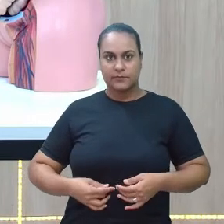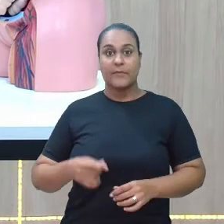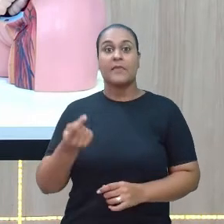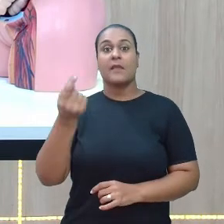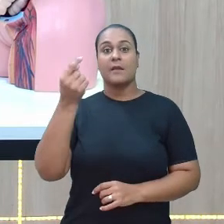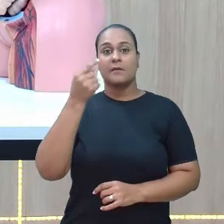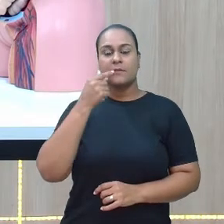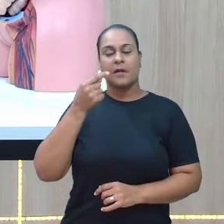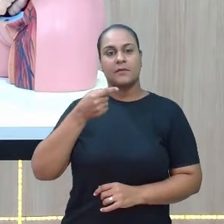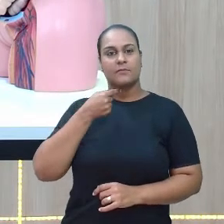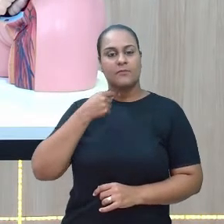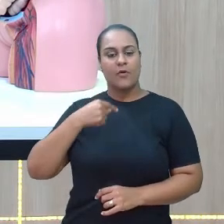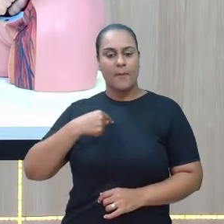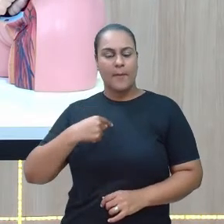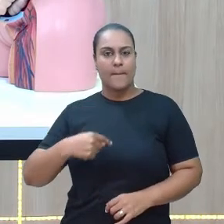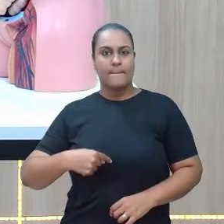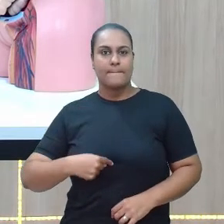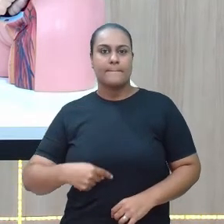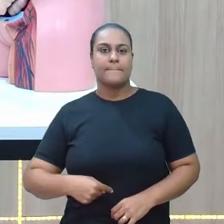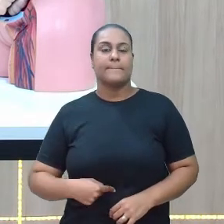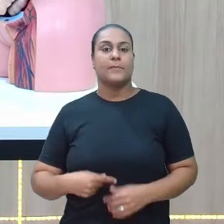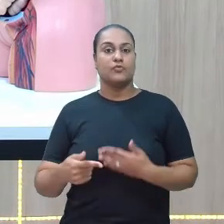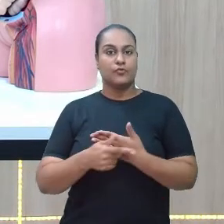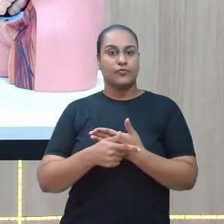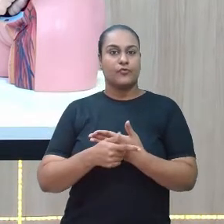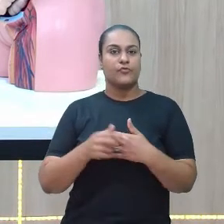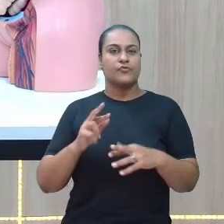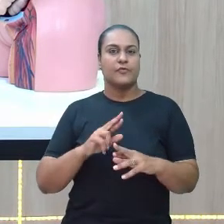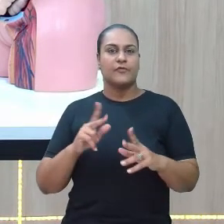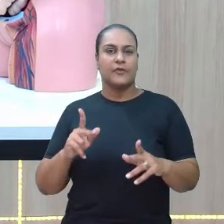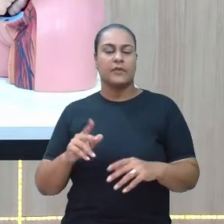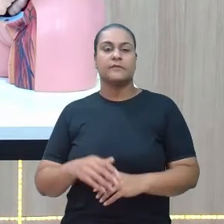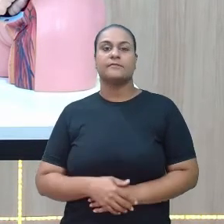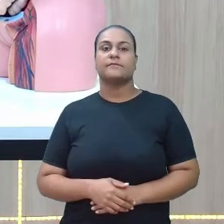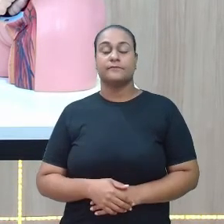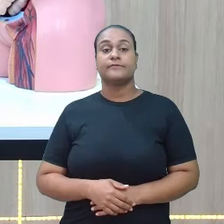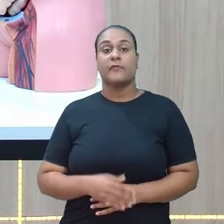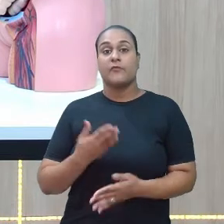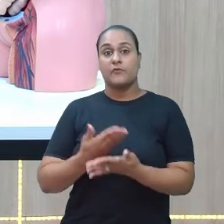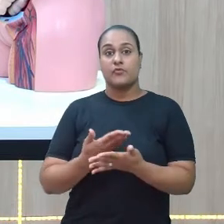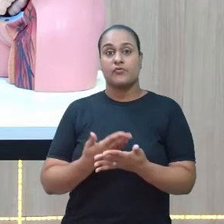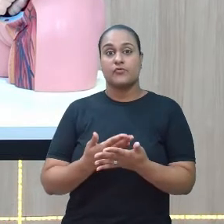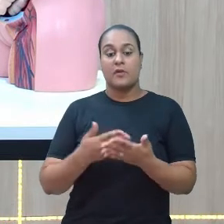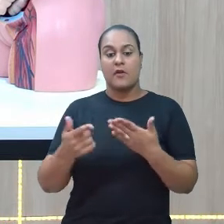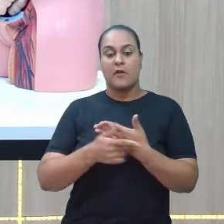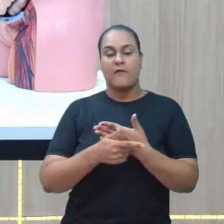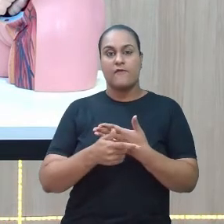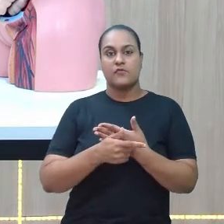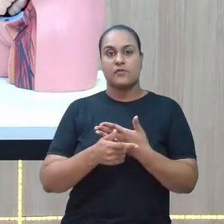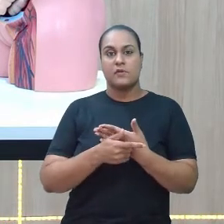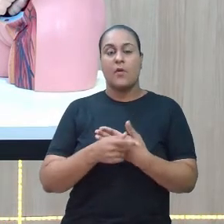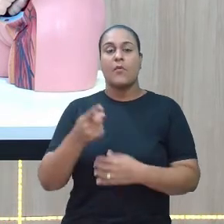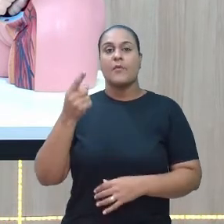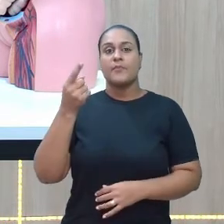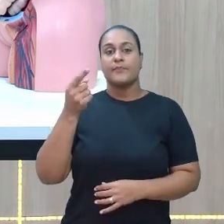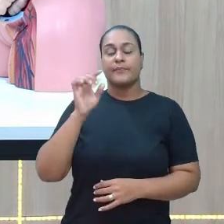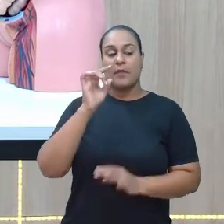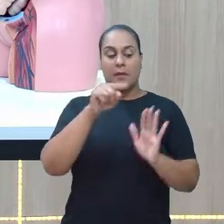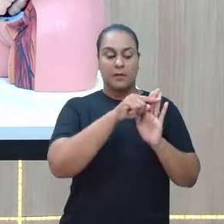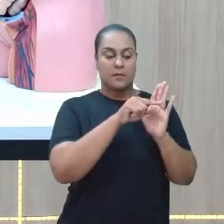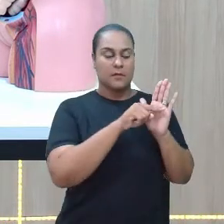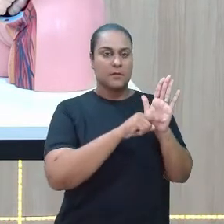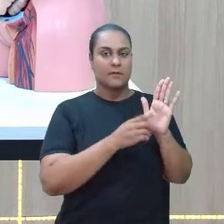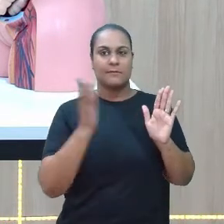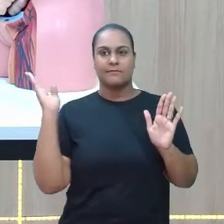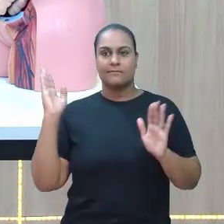realizando a sua função. Então, vamos estudar a função de cada um no sistema digestório.